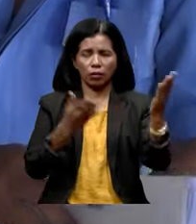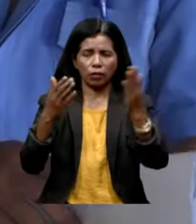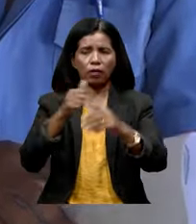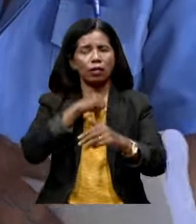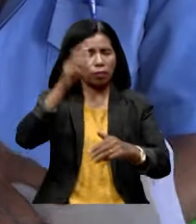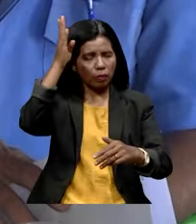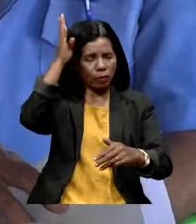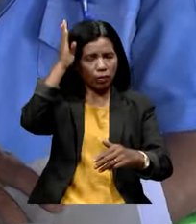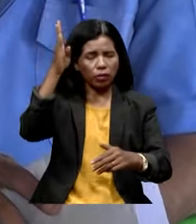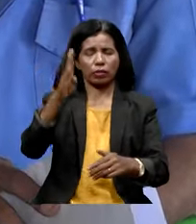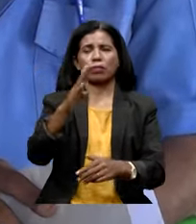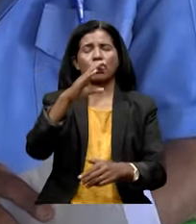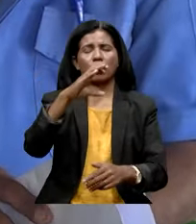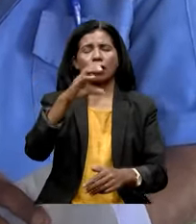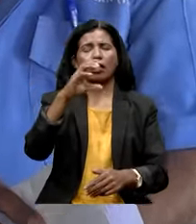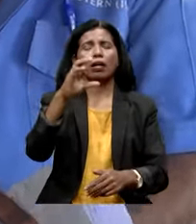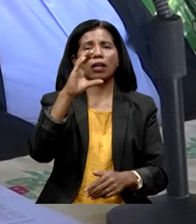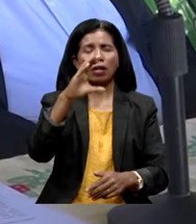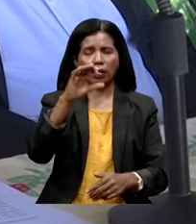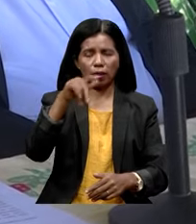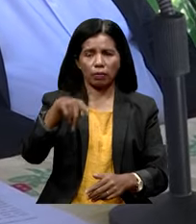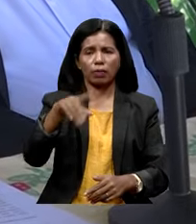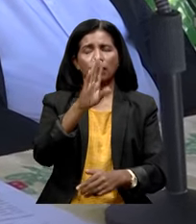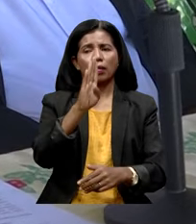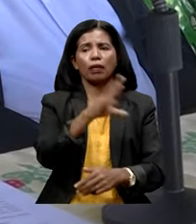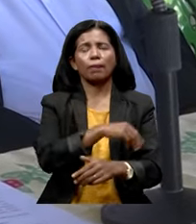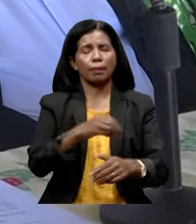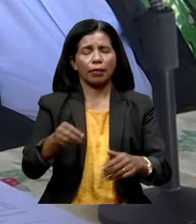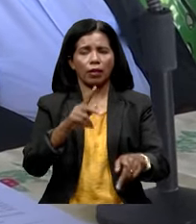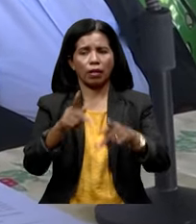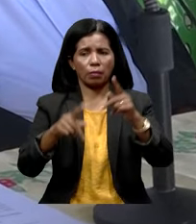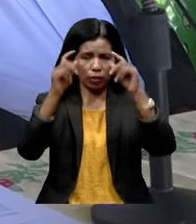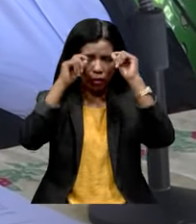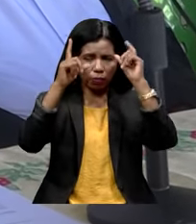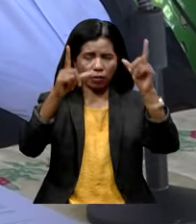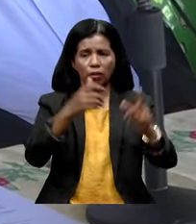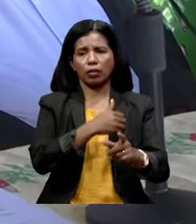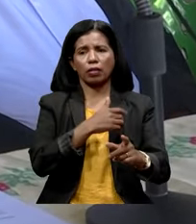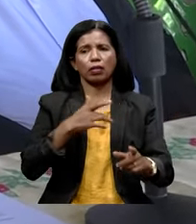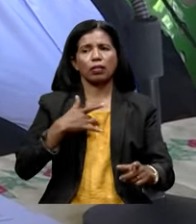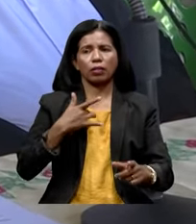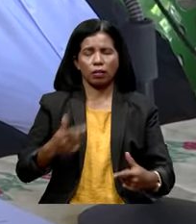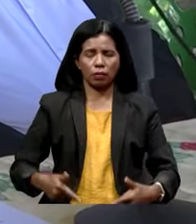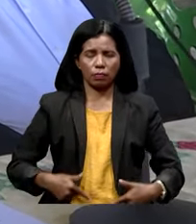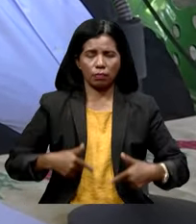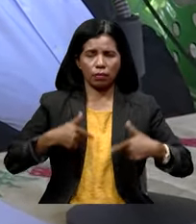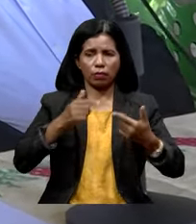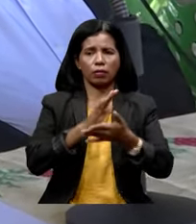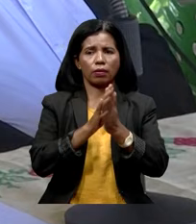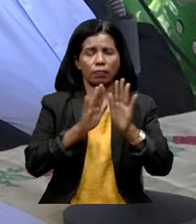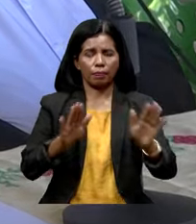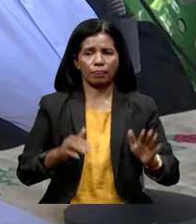Bispo Dom Carlos Felipe Ximenes Pelo Mai Timor-Leste, tampa durante, né? Povo Timor-Oan, Sedoxente, Morisakmatek.